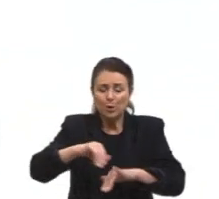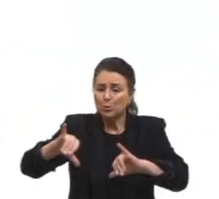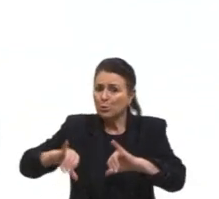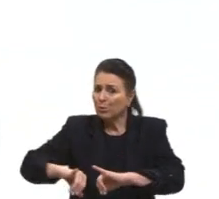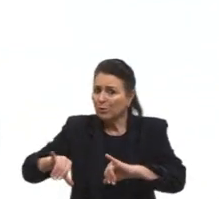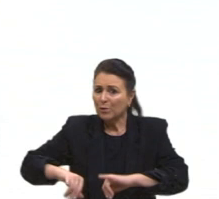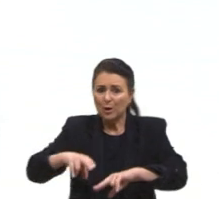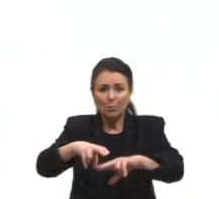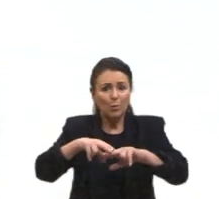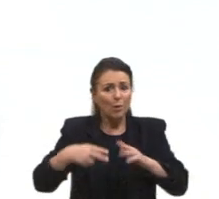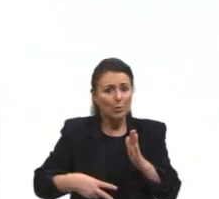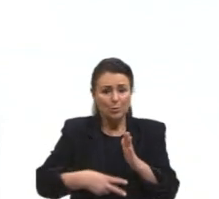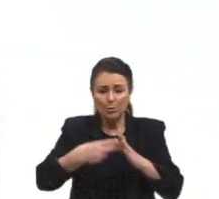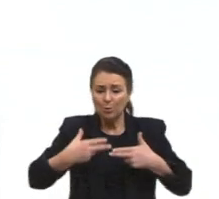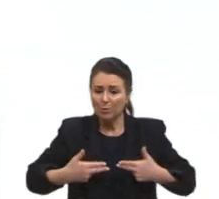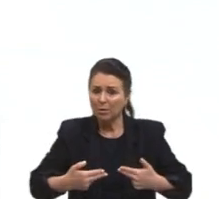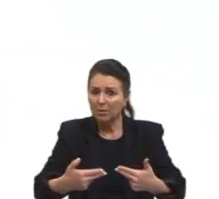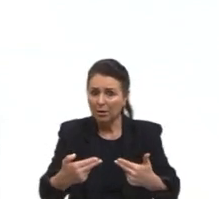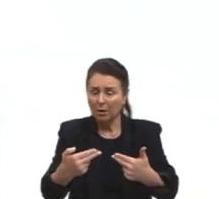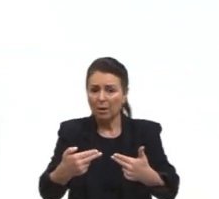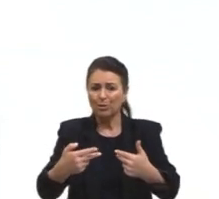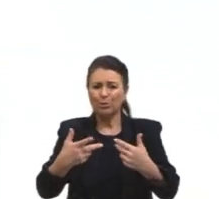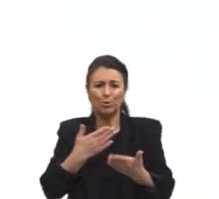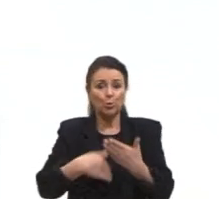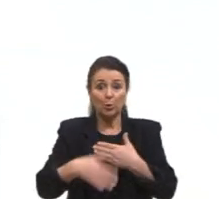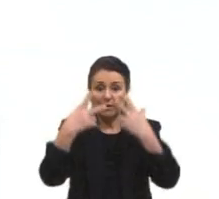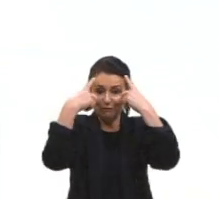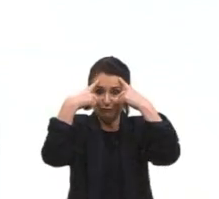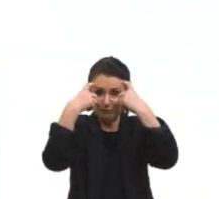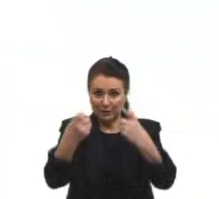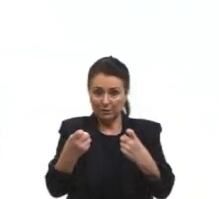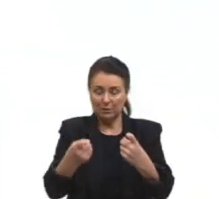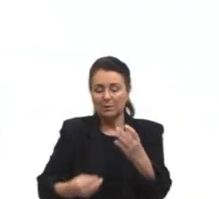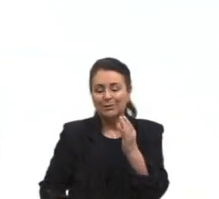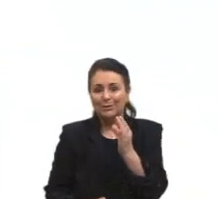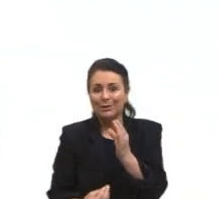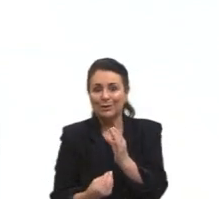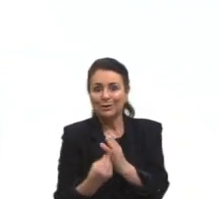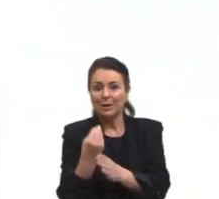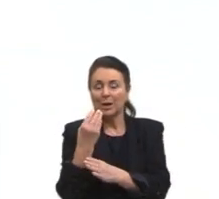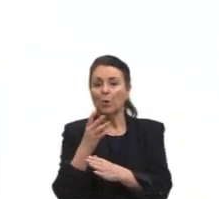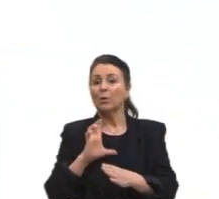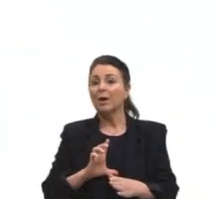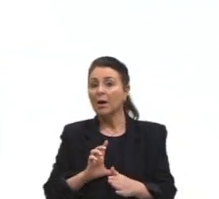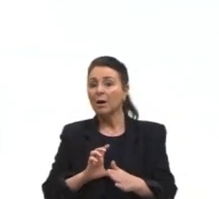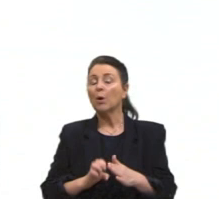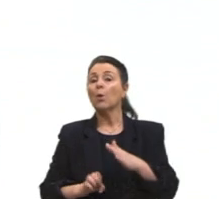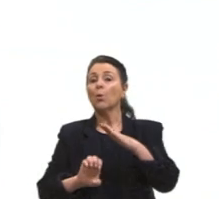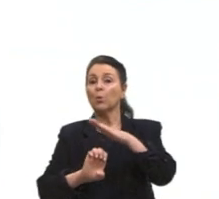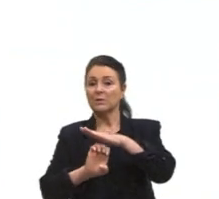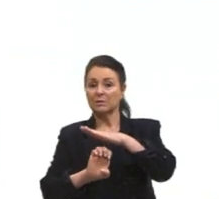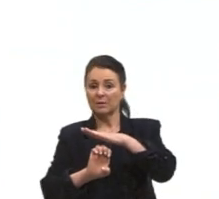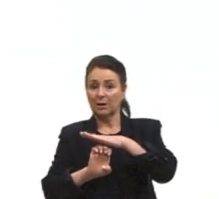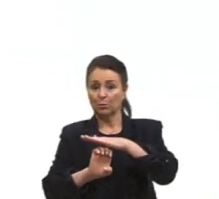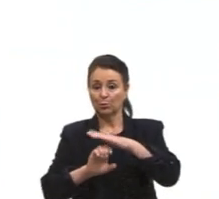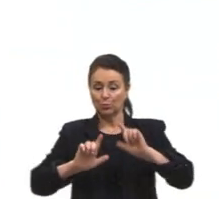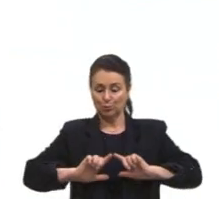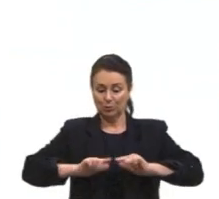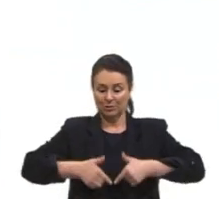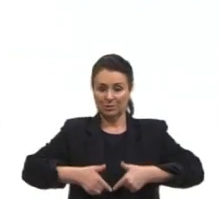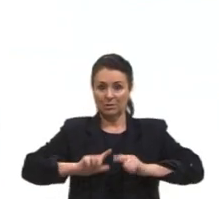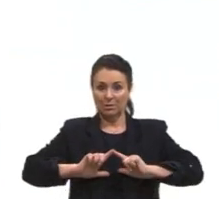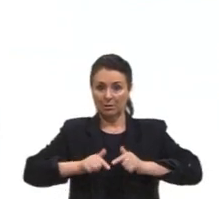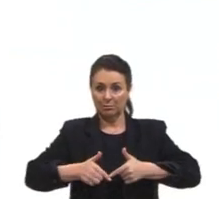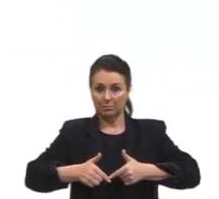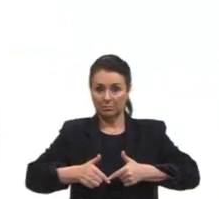com a Segunda Guerra Mundial né toda aquela violência né então cria-se o Estado de Israel tá agonizada E aí que